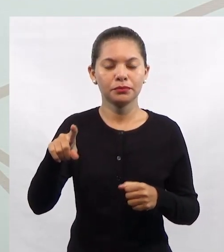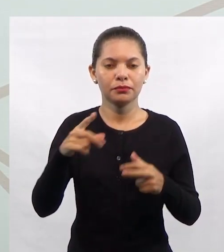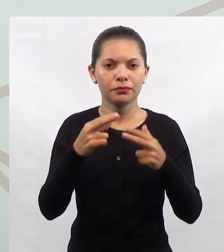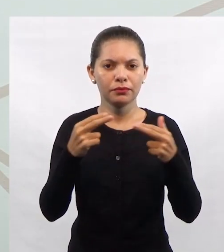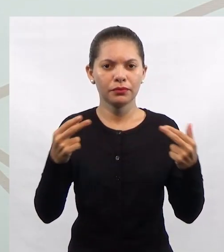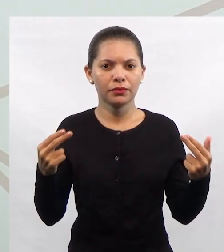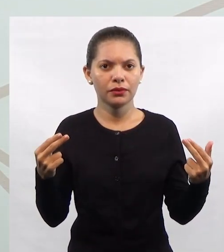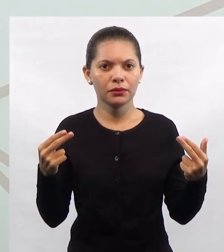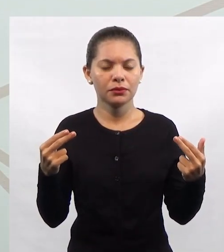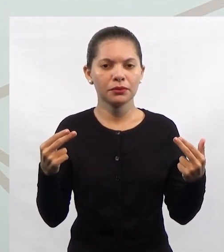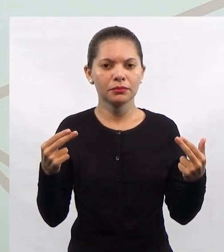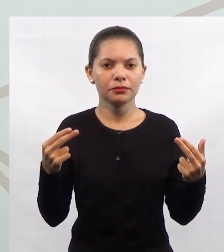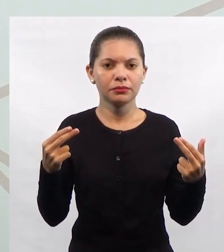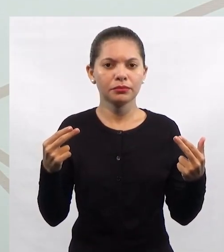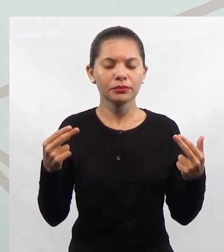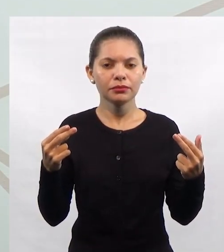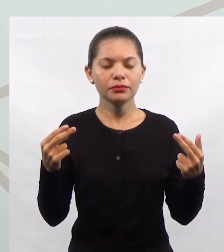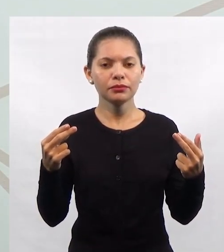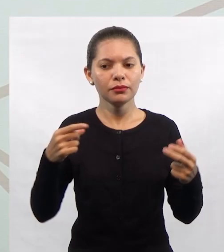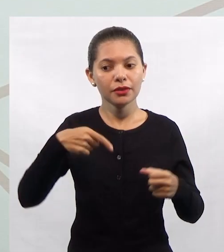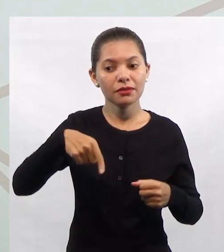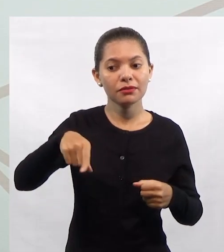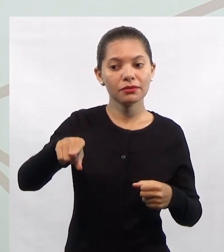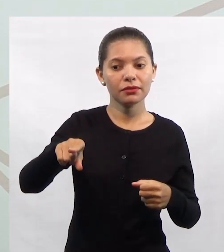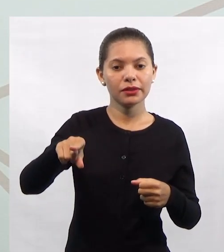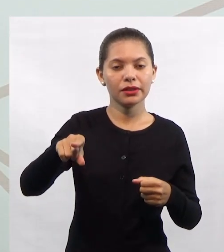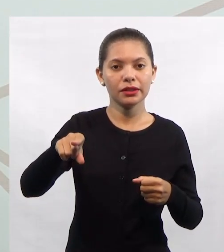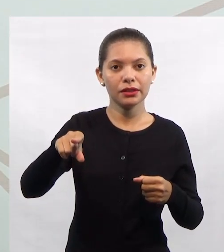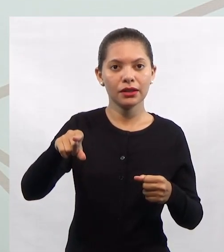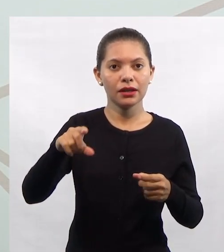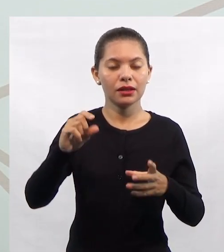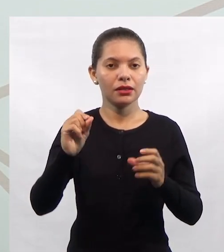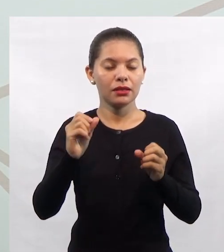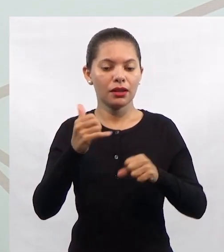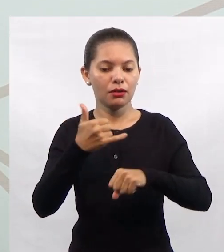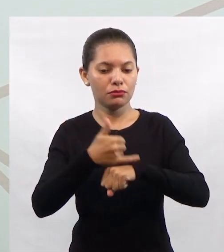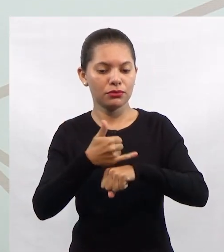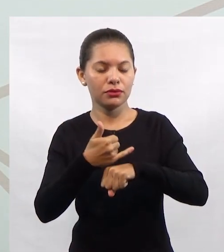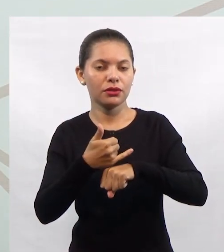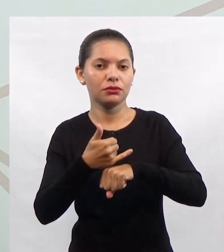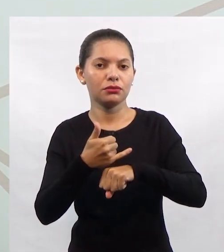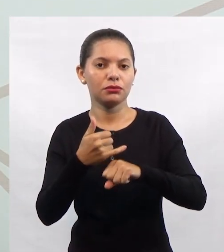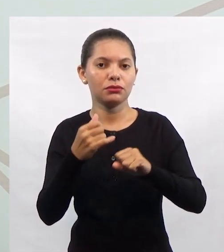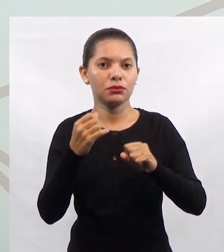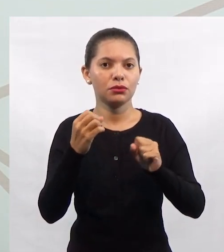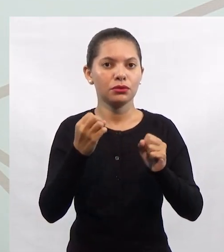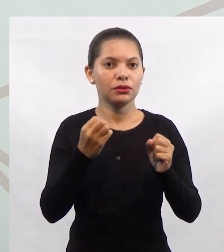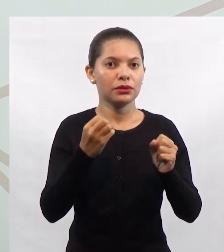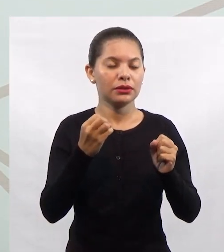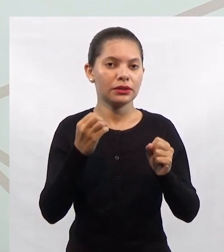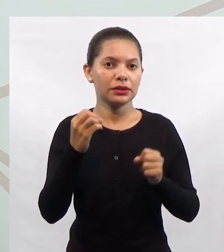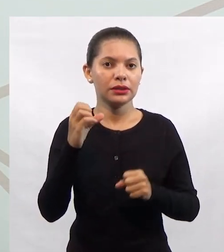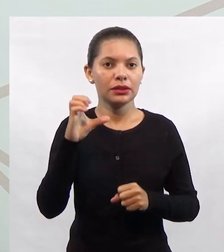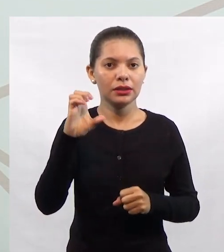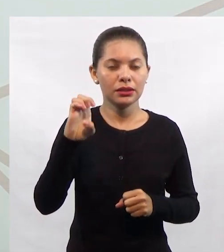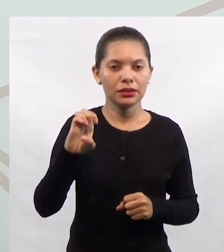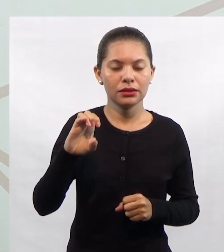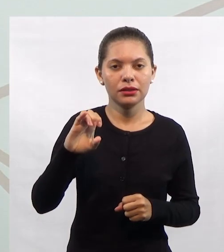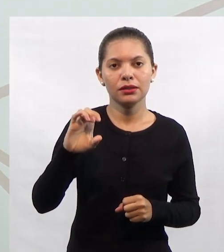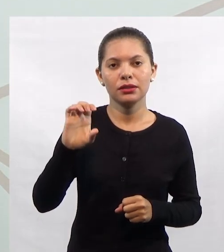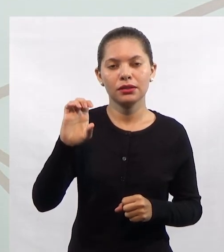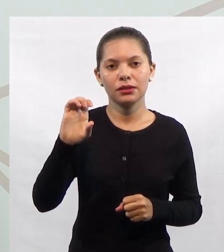formas de acontecer, mas uma delas ele vai até o centro de educação de jovens e adultos, que é comumente chamado de